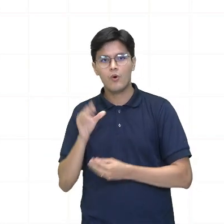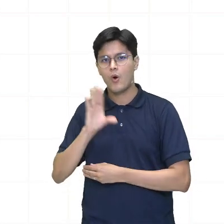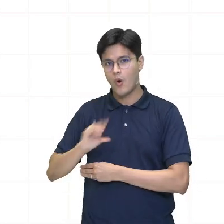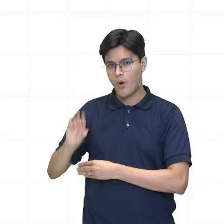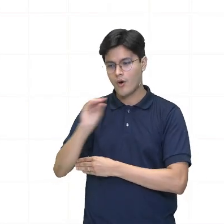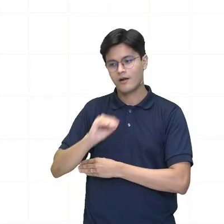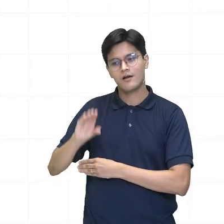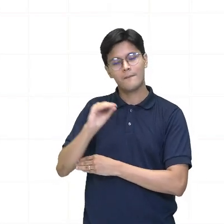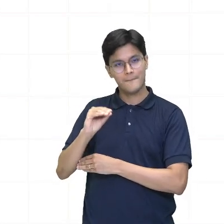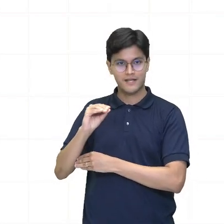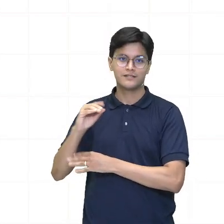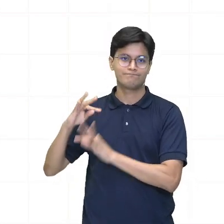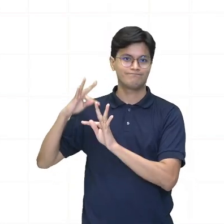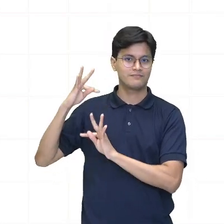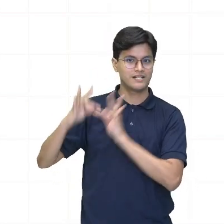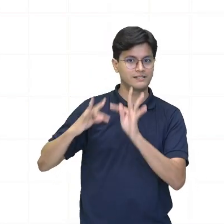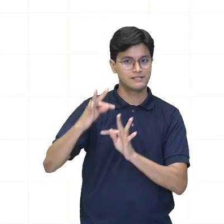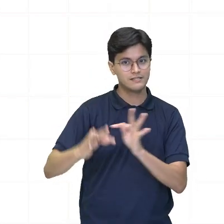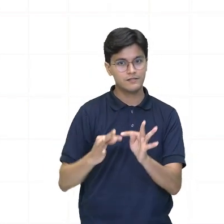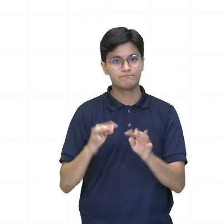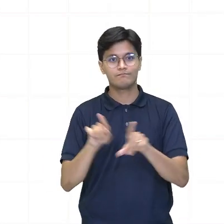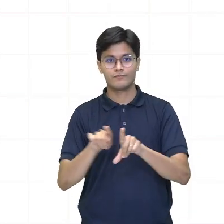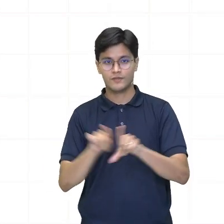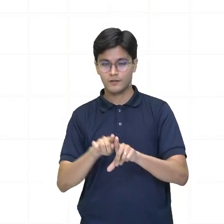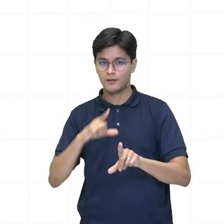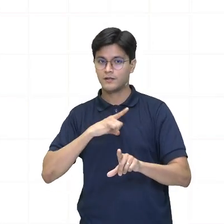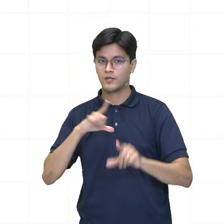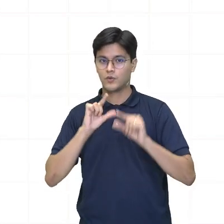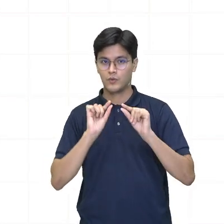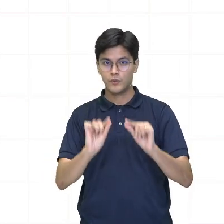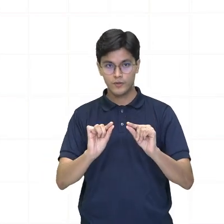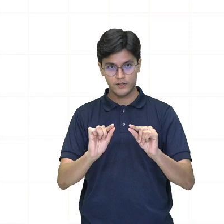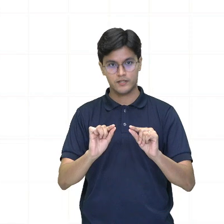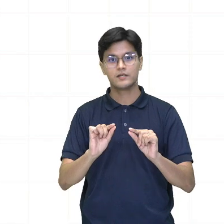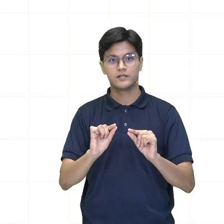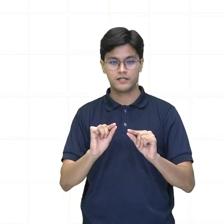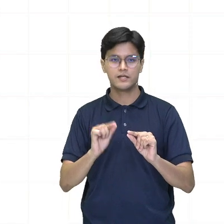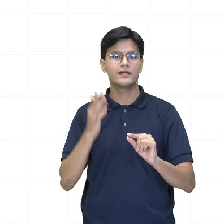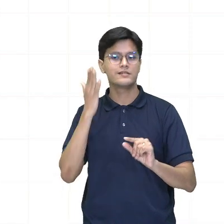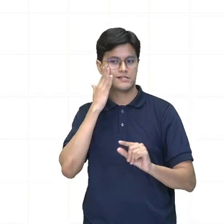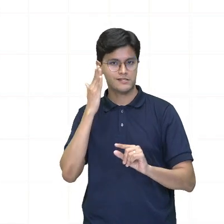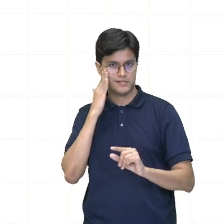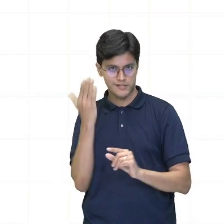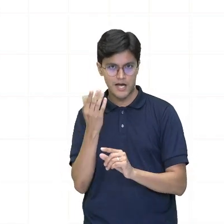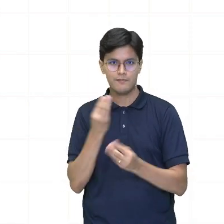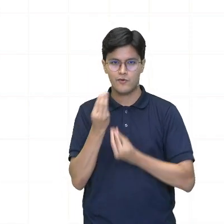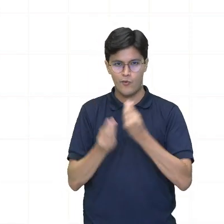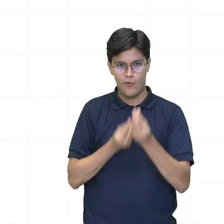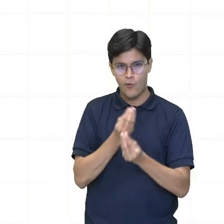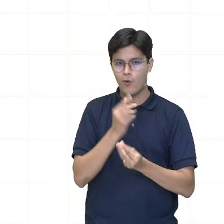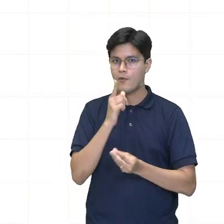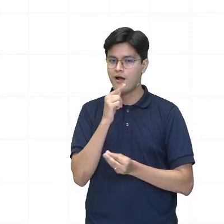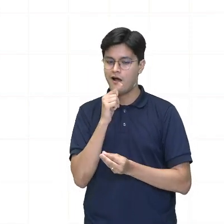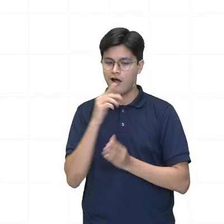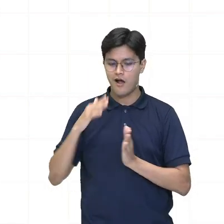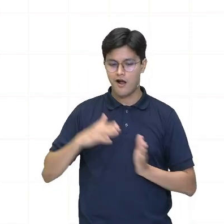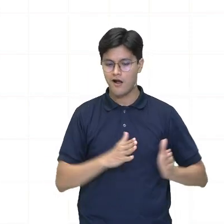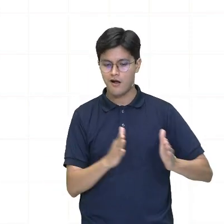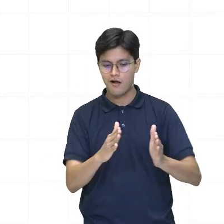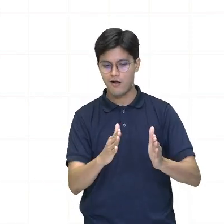os saberes dos ribeirinhos, também temos o ritmo e caminhos das águas. As águas, elas vão